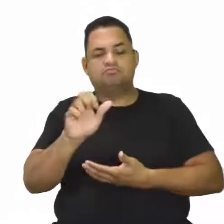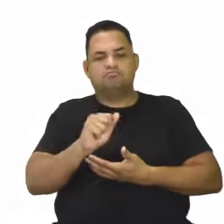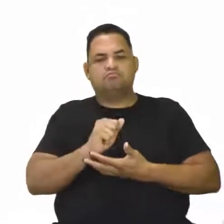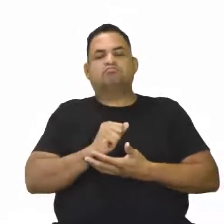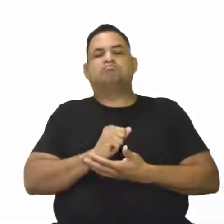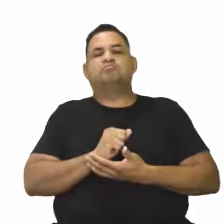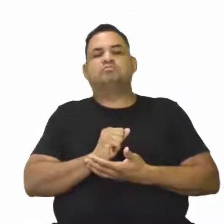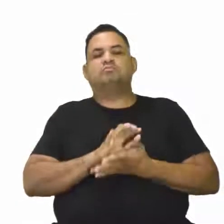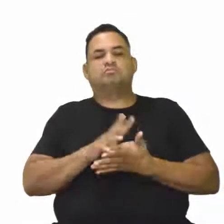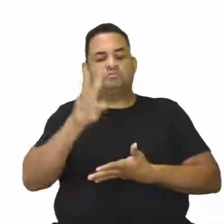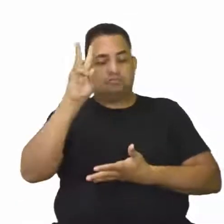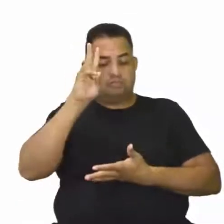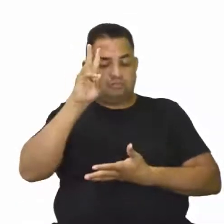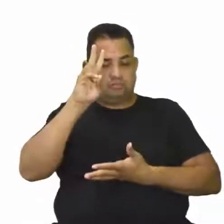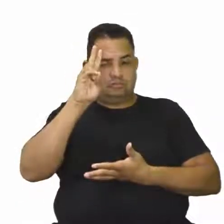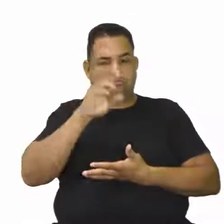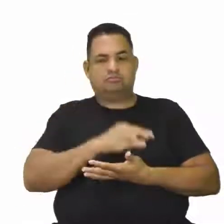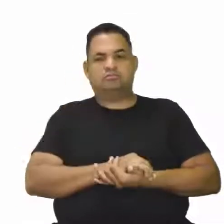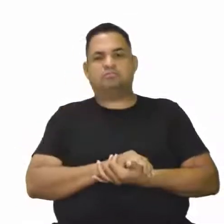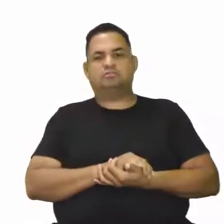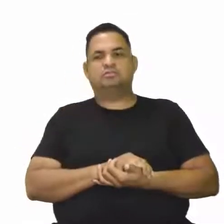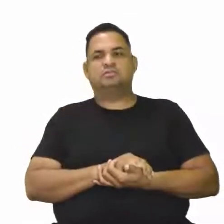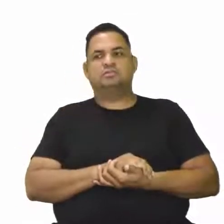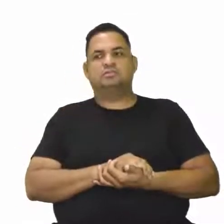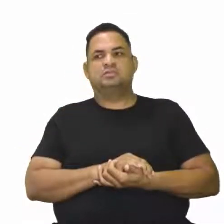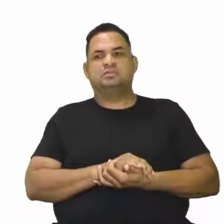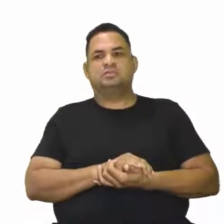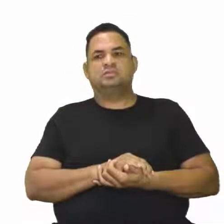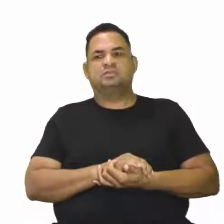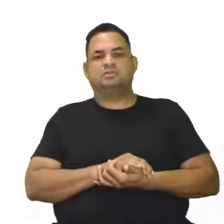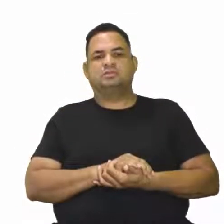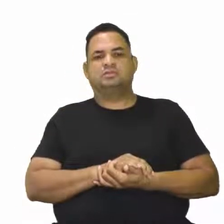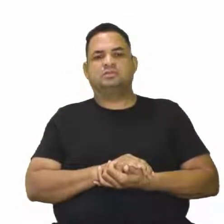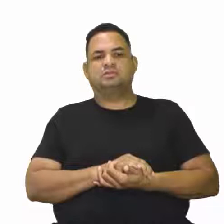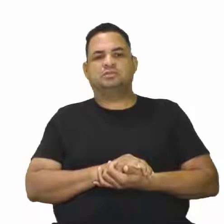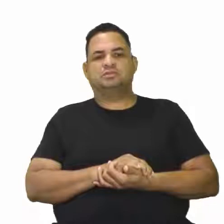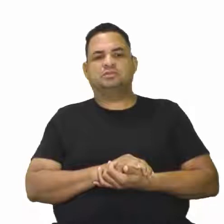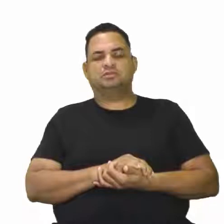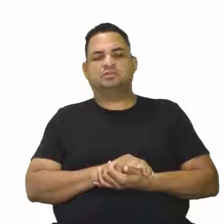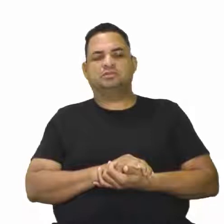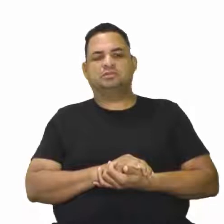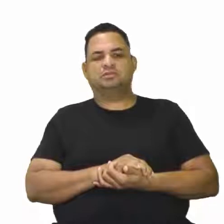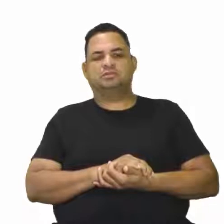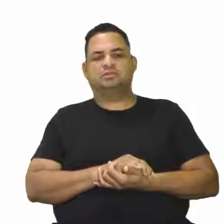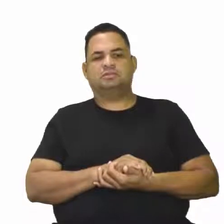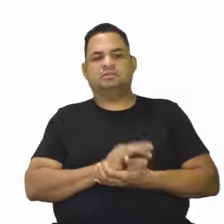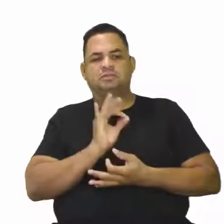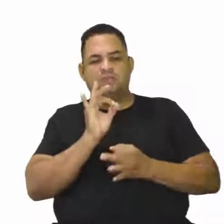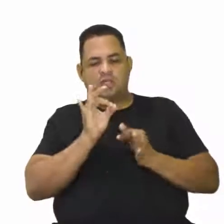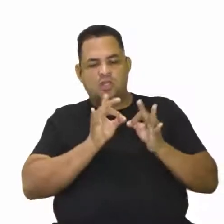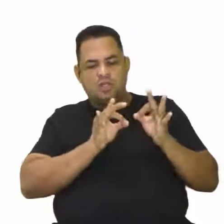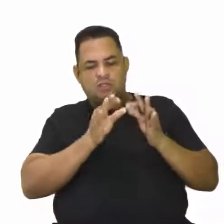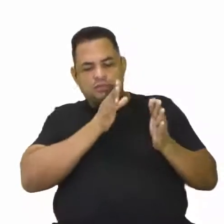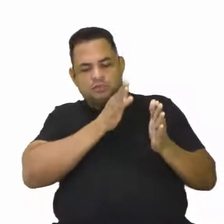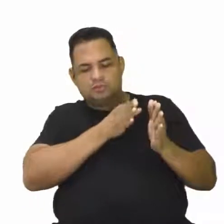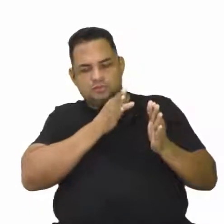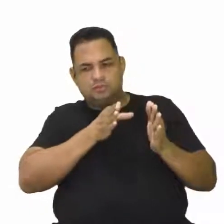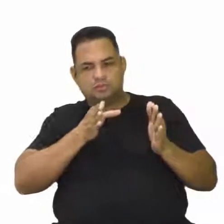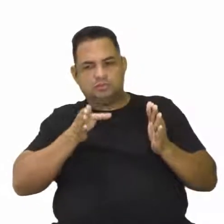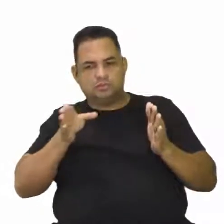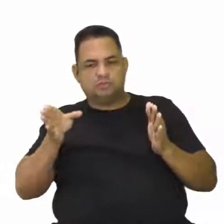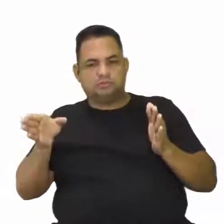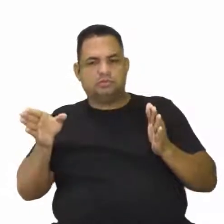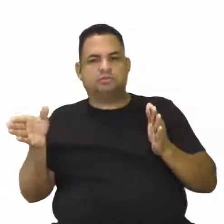ali a história, uma história, né? Um conteúdo de história e vai ali na ordem cronológica,